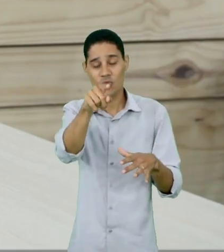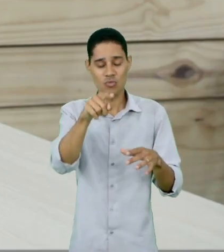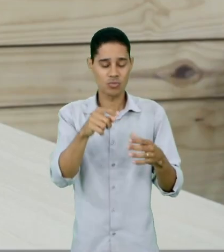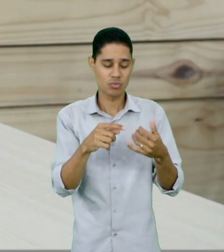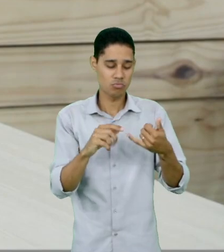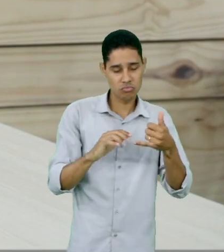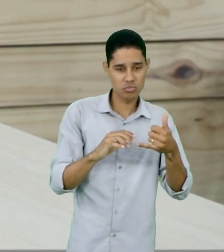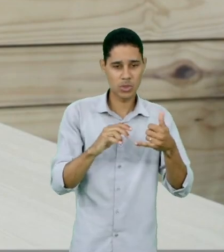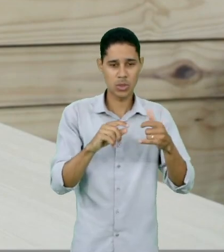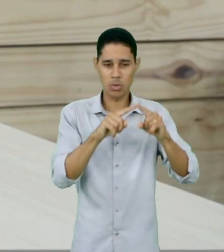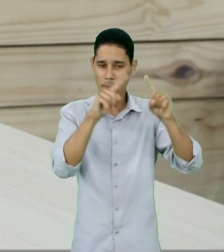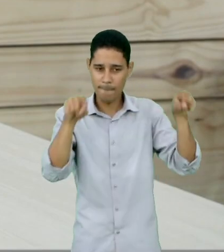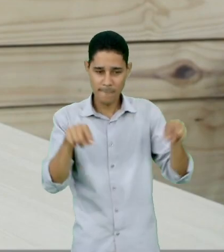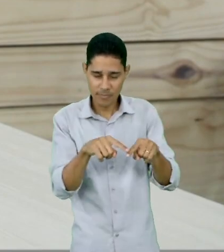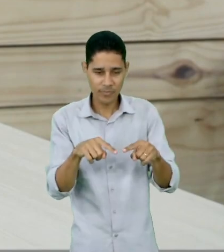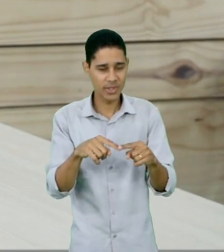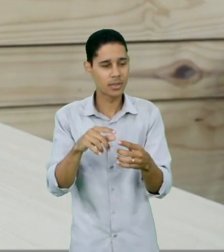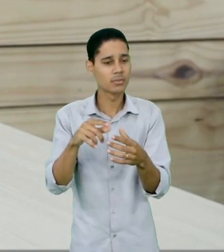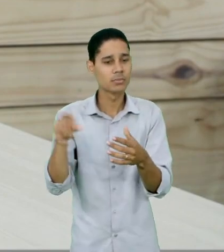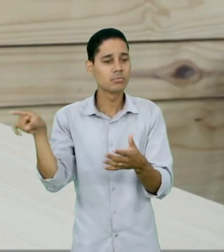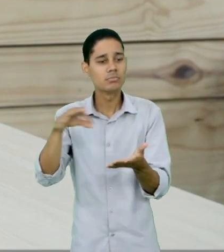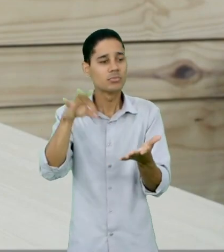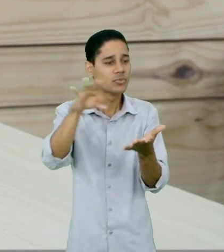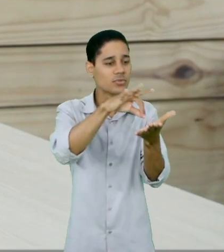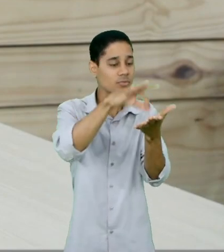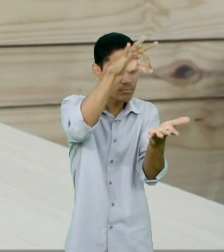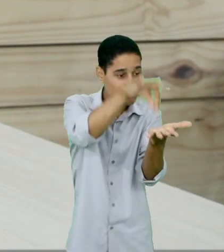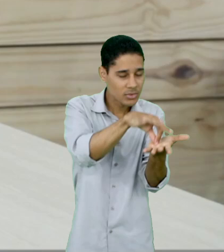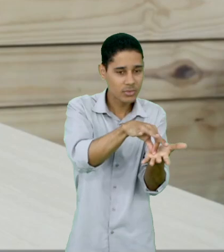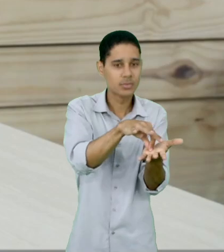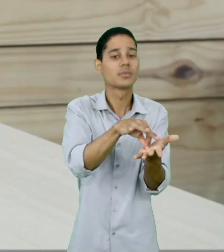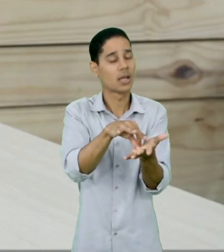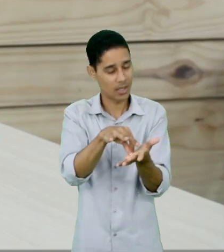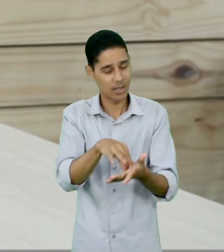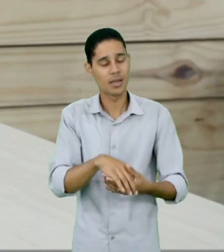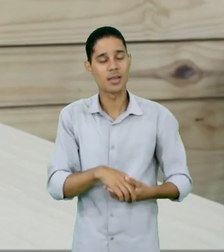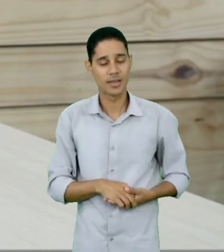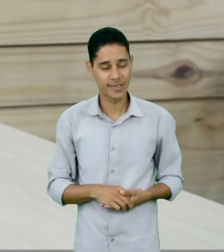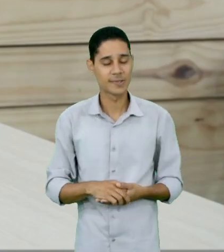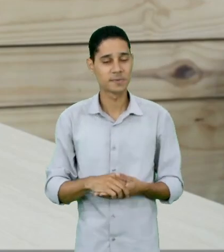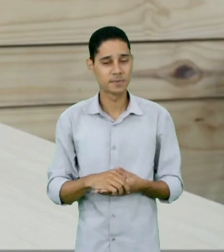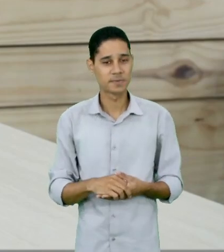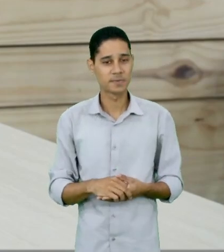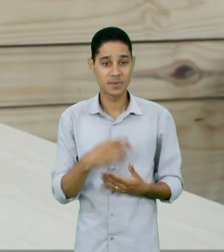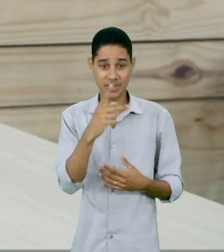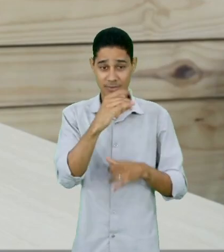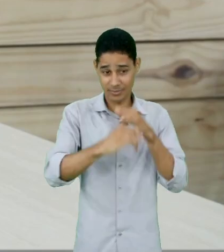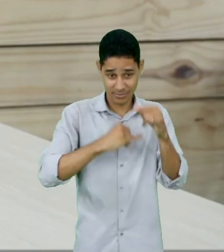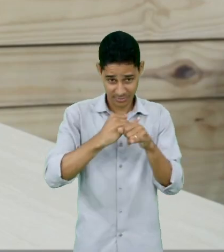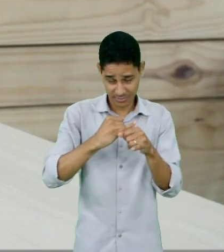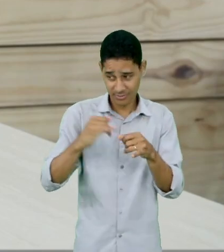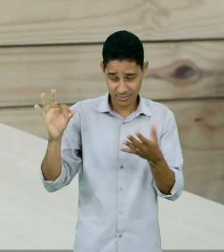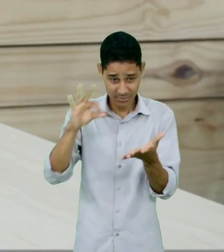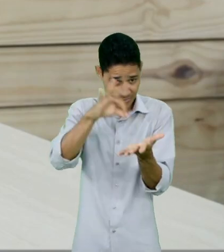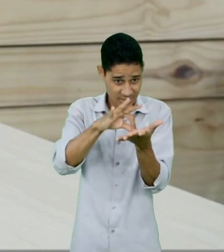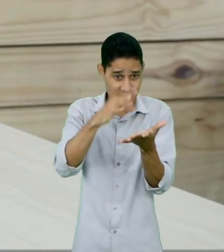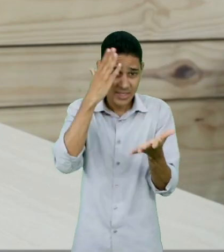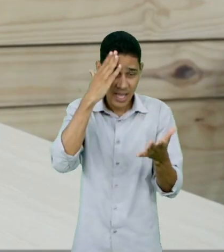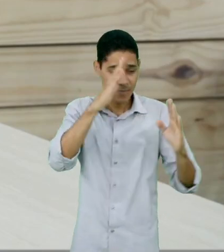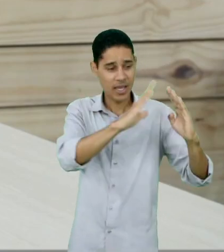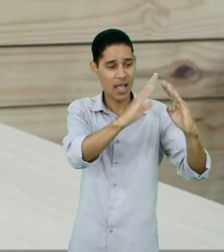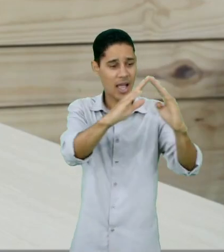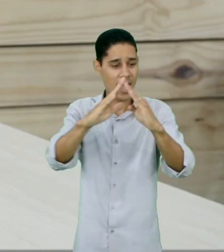ou no data center que você está conectado, por exemplo, que fornece a internet. Então, ele consegue, por exemplo, saber o bairro que você está,